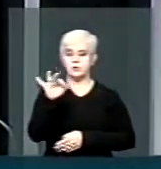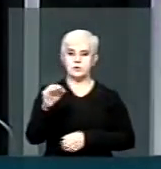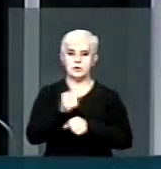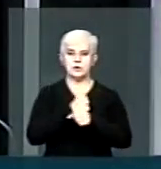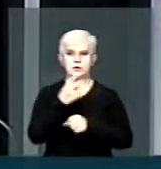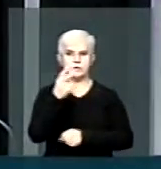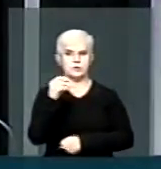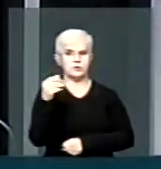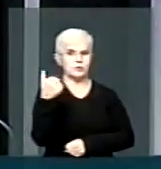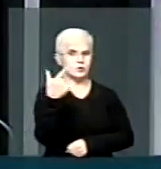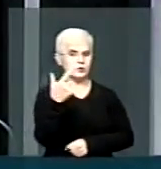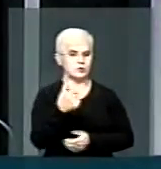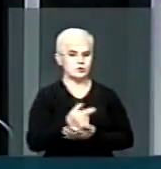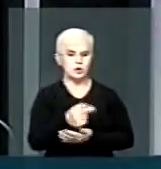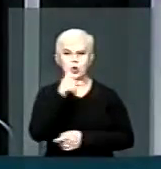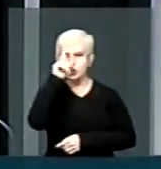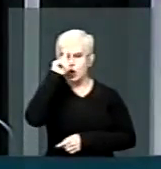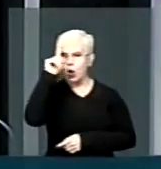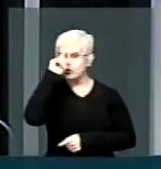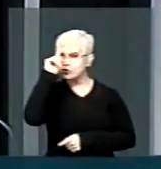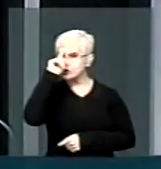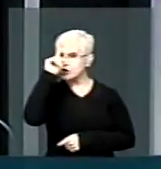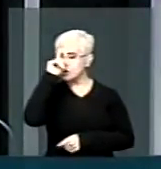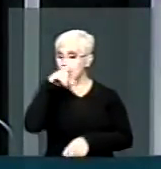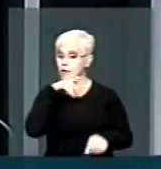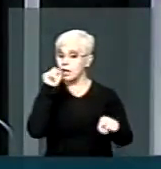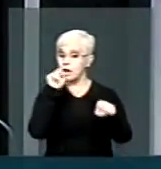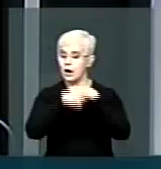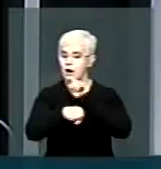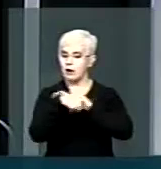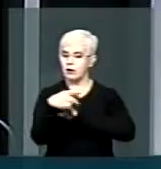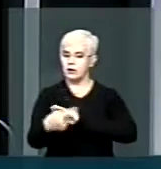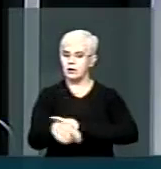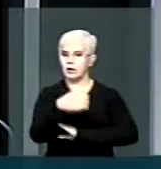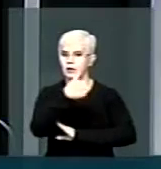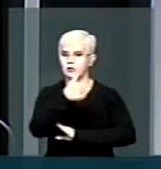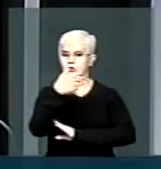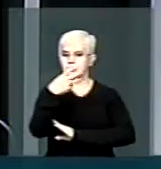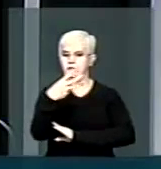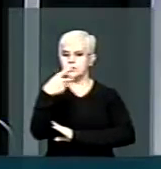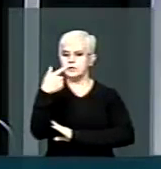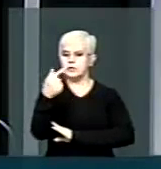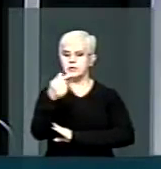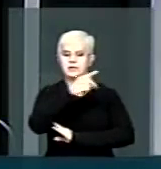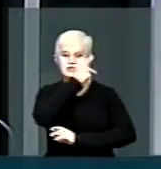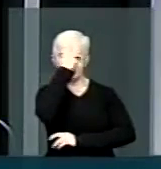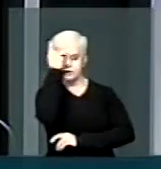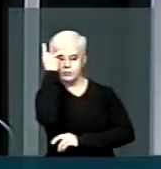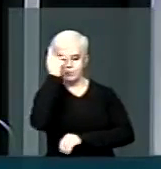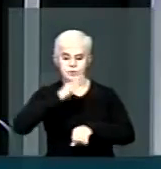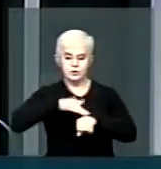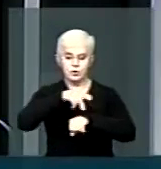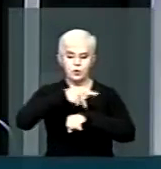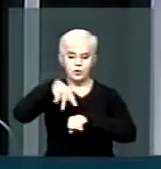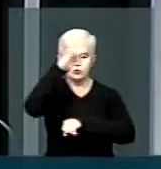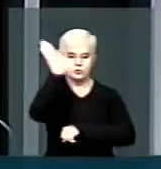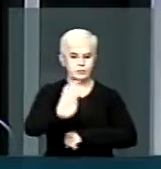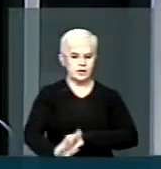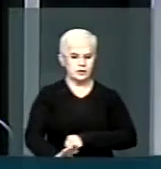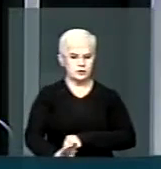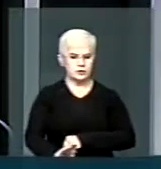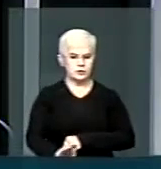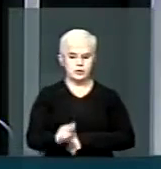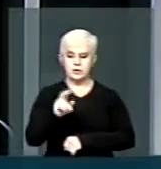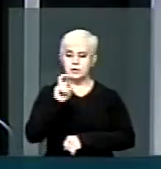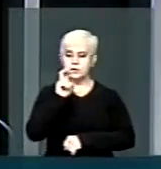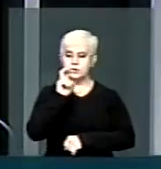2012. Por dia, são assassinados 137 pessoas no nosso país. 5